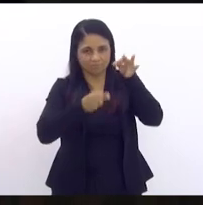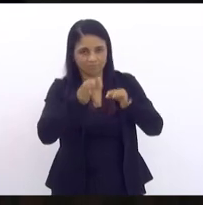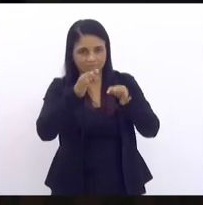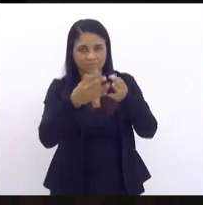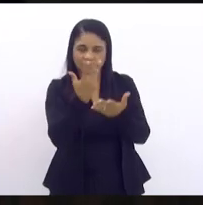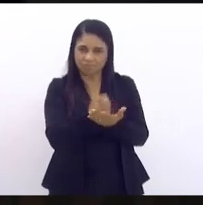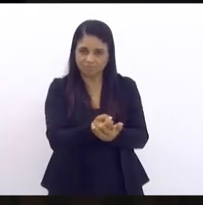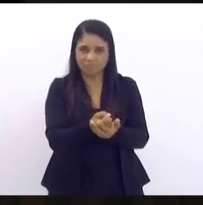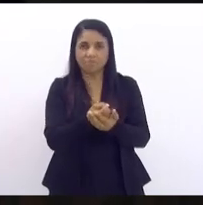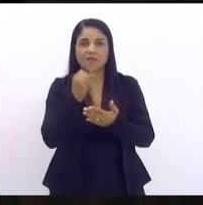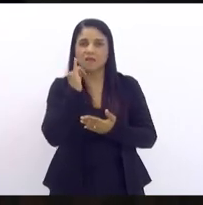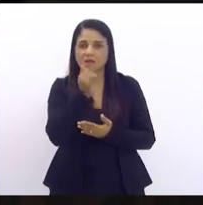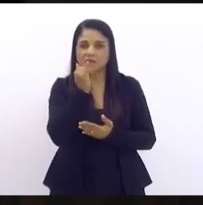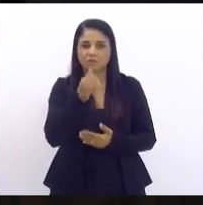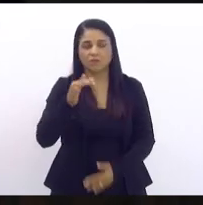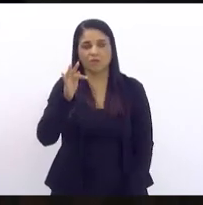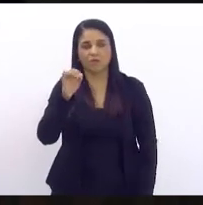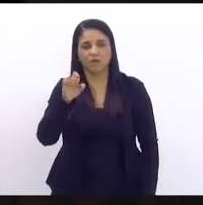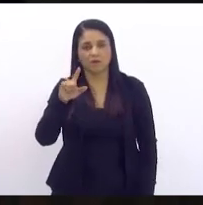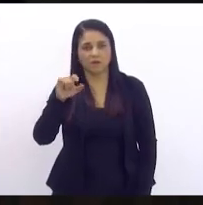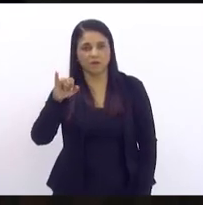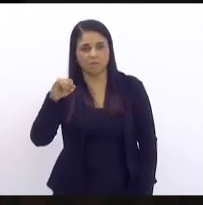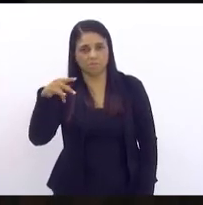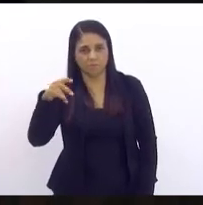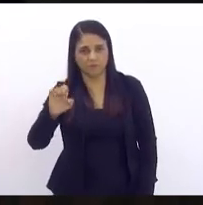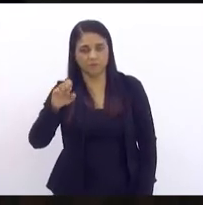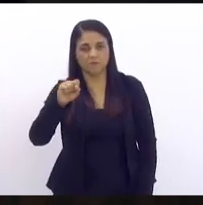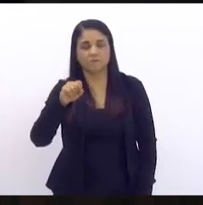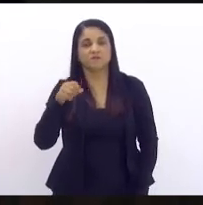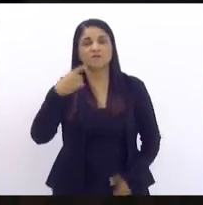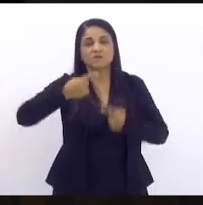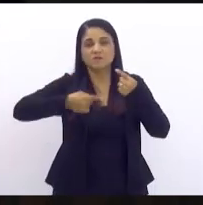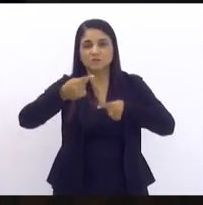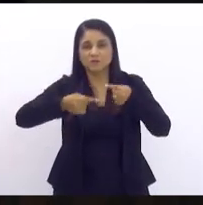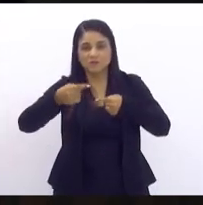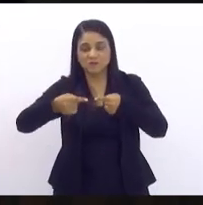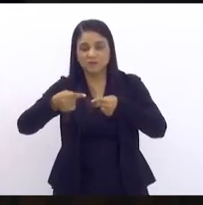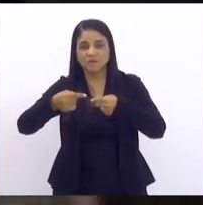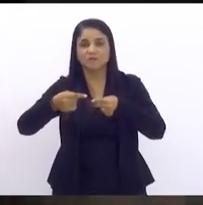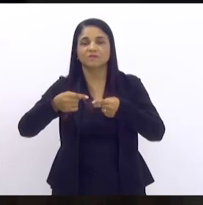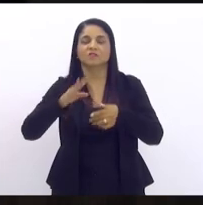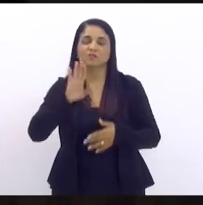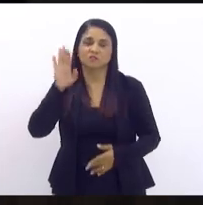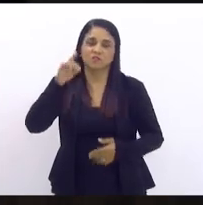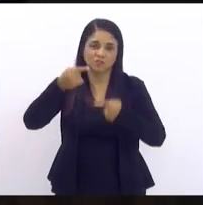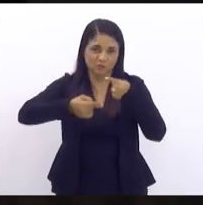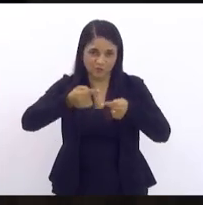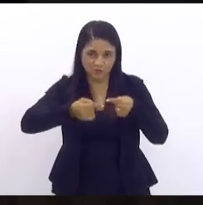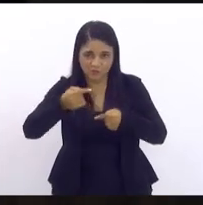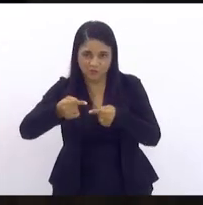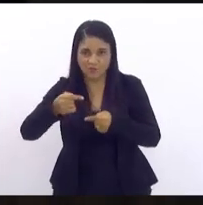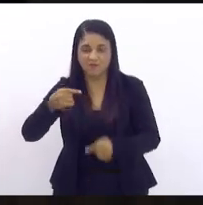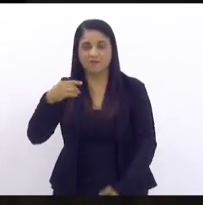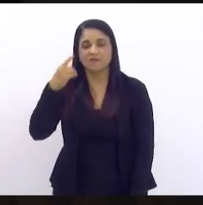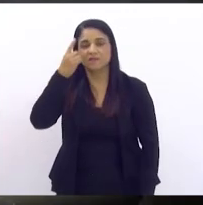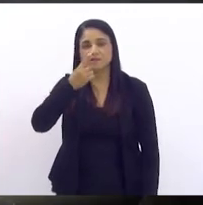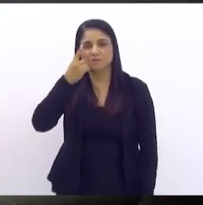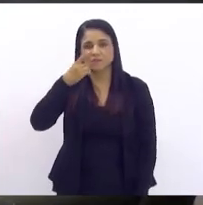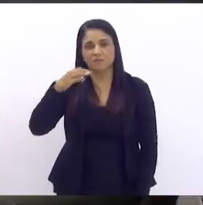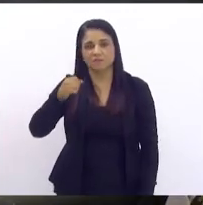favorável, relator, deputado Felipe Soares. Em discussão. Para discutir, presidente. Para discutir, deputado Carlos Mink.